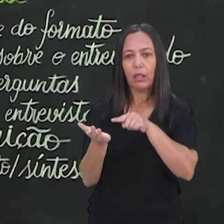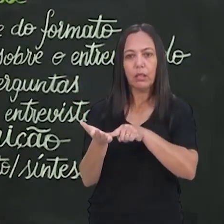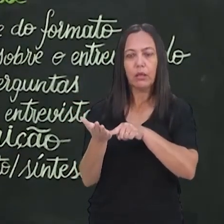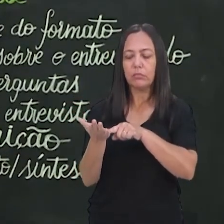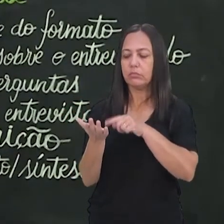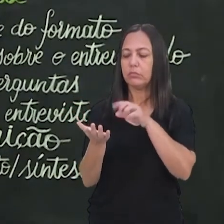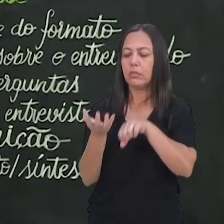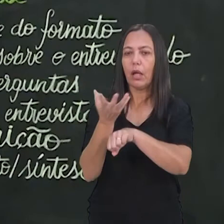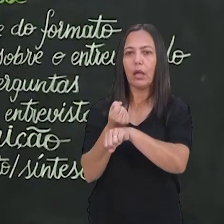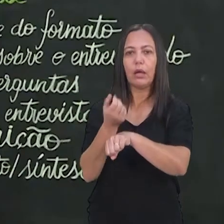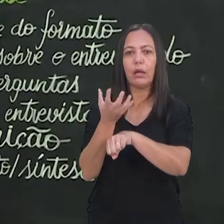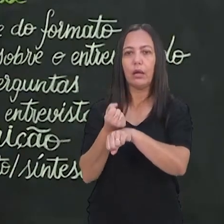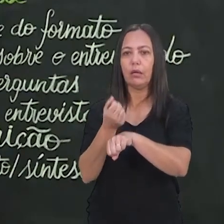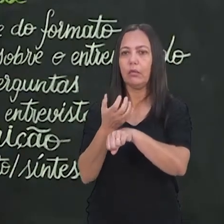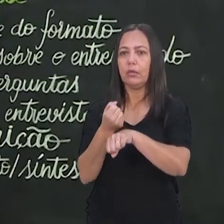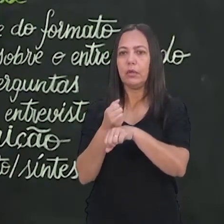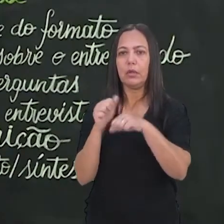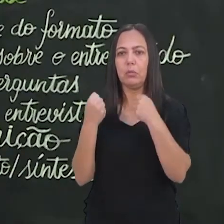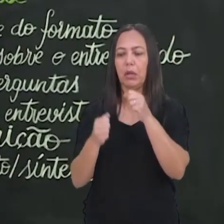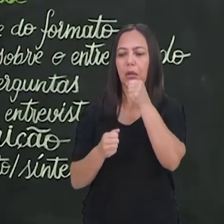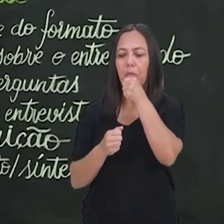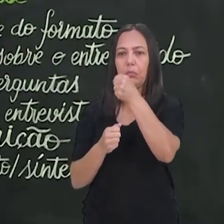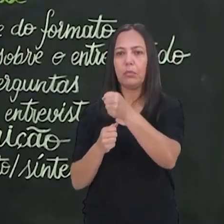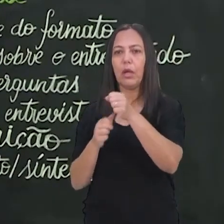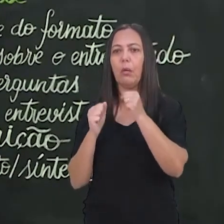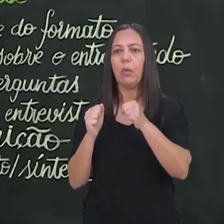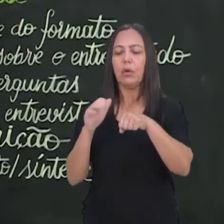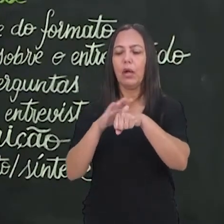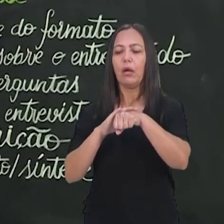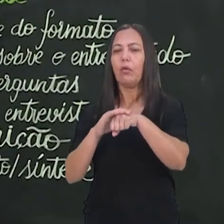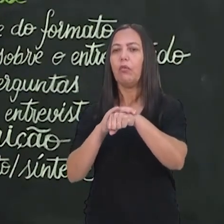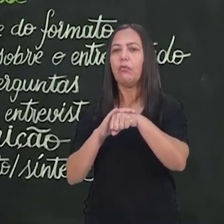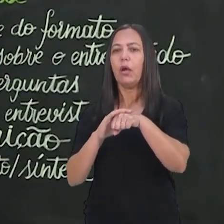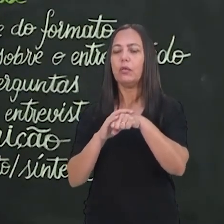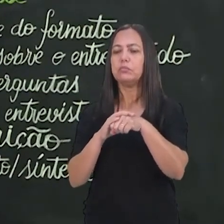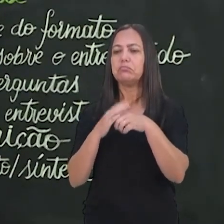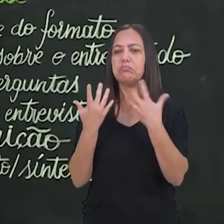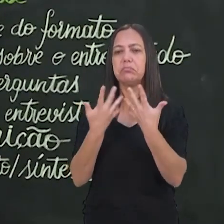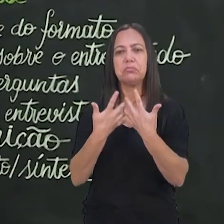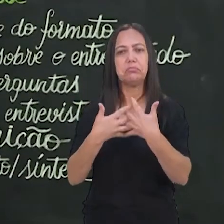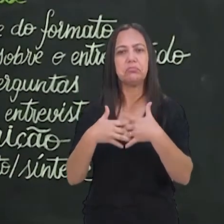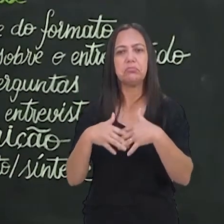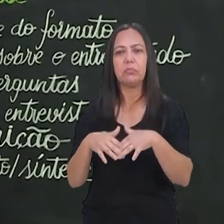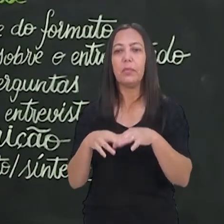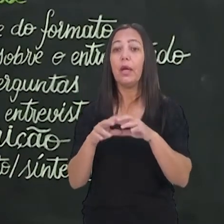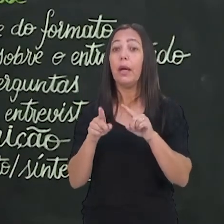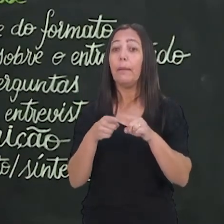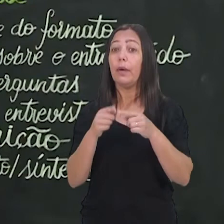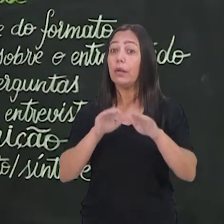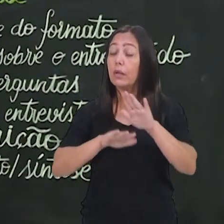de um microfone ou de qualquer outro aparato, então essa conversa pode fluir de forma muito natural. No